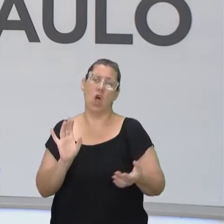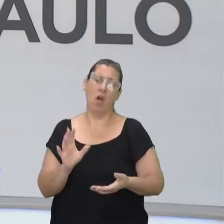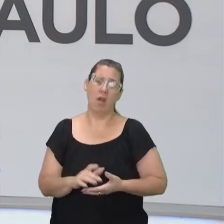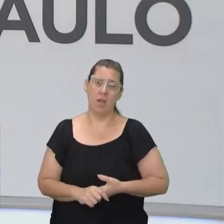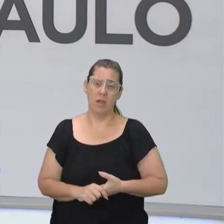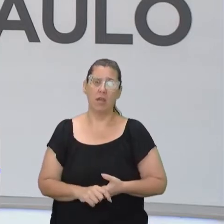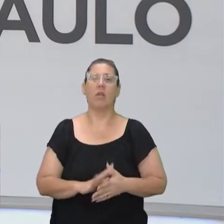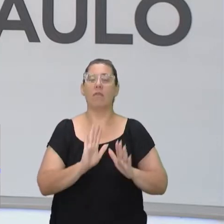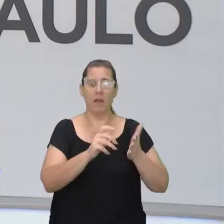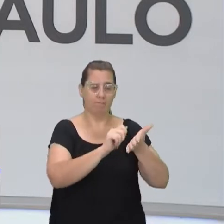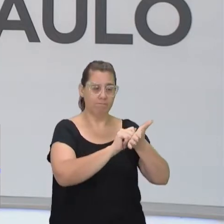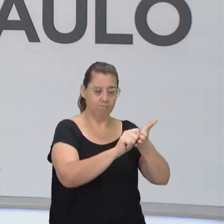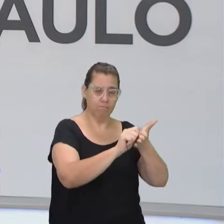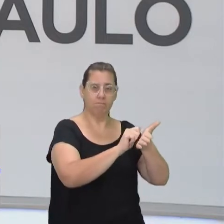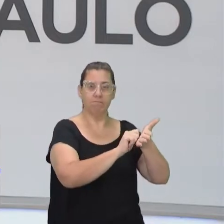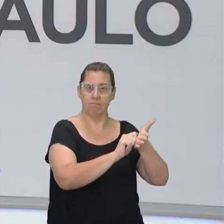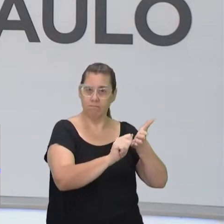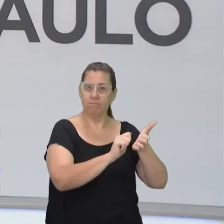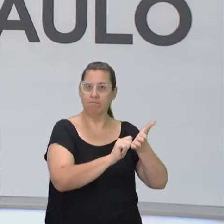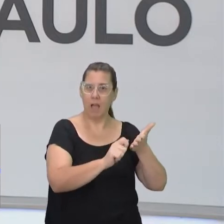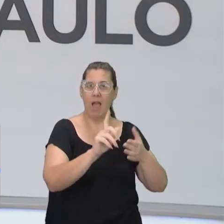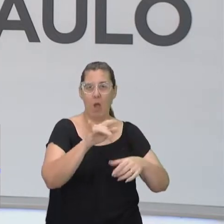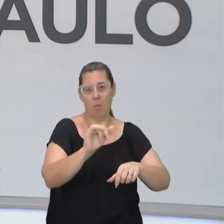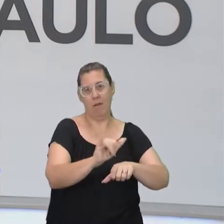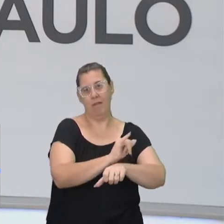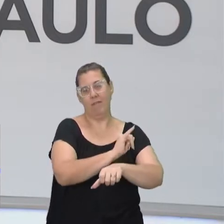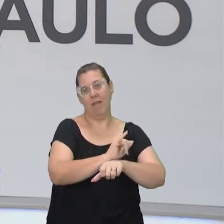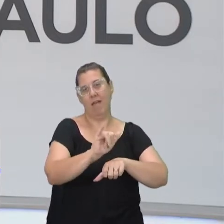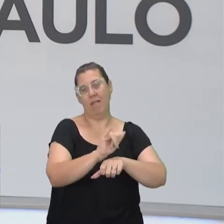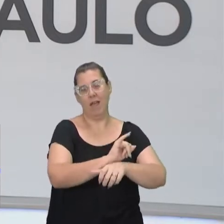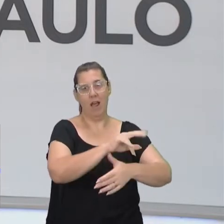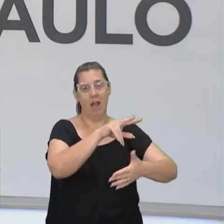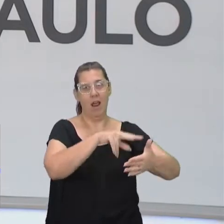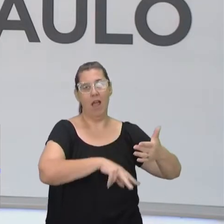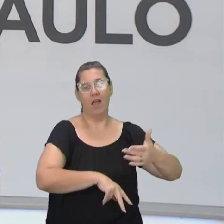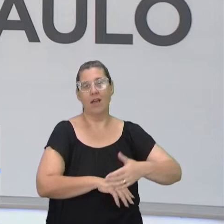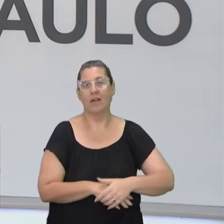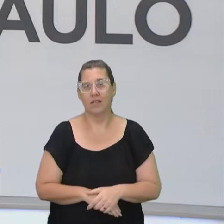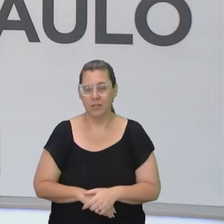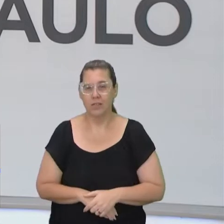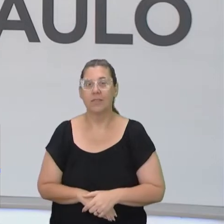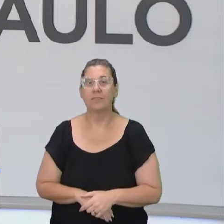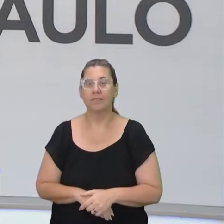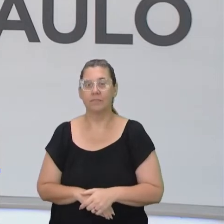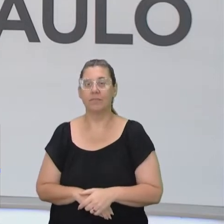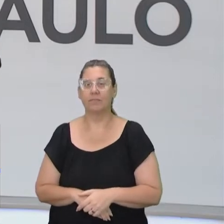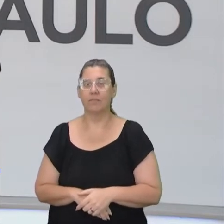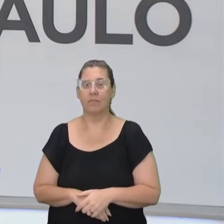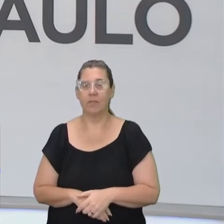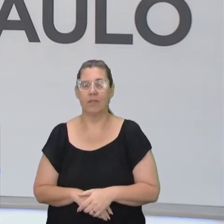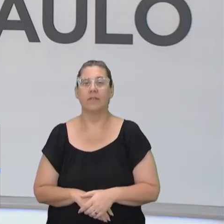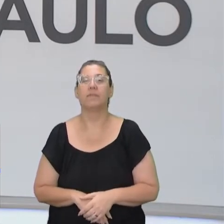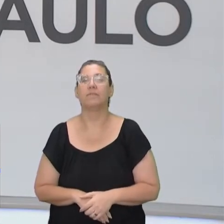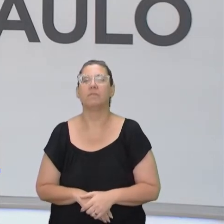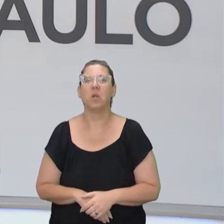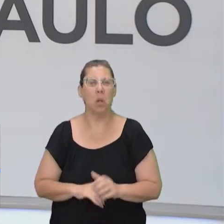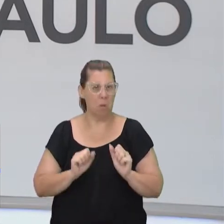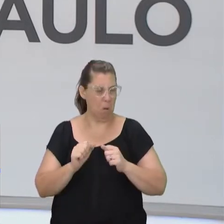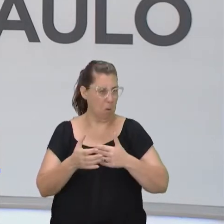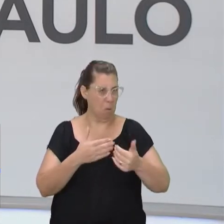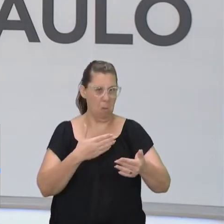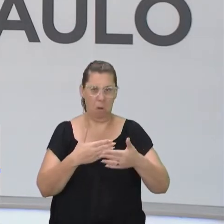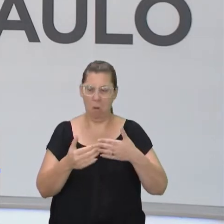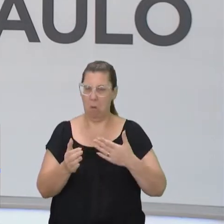vá sublinhando isso. Isso é uma estratégia de leitura em língua inglesa, em língua estrangeira, na verdade, né? Você pode fazer em